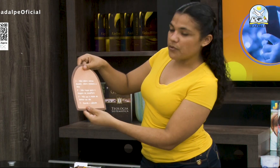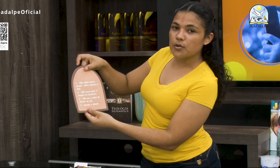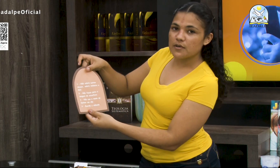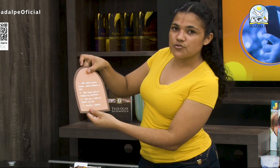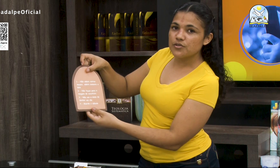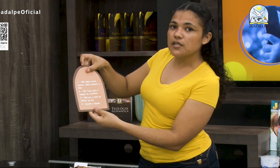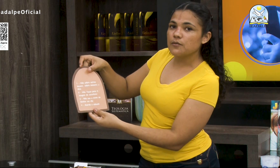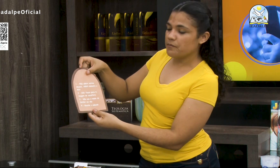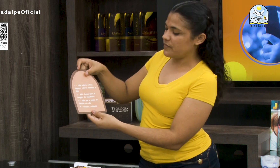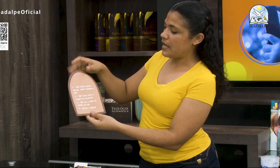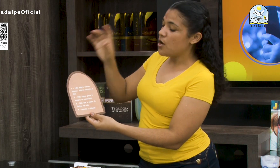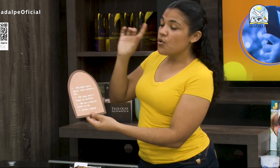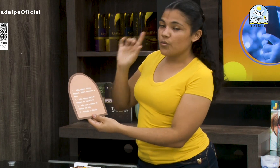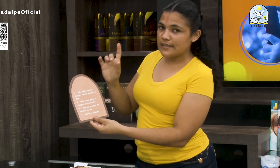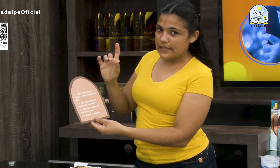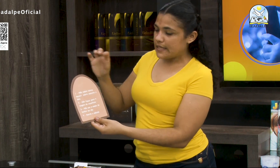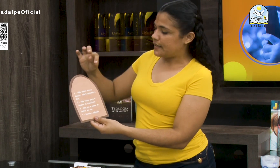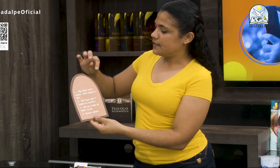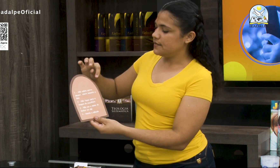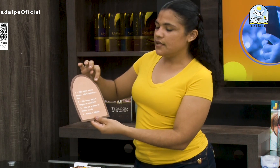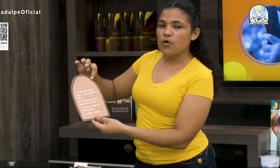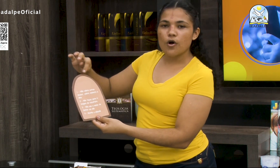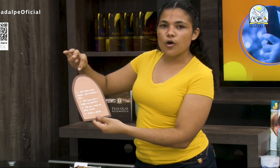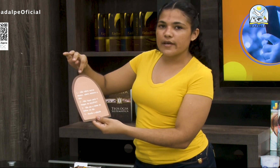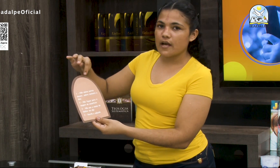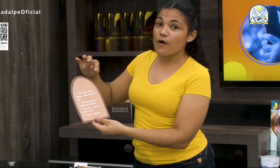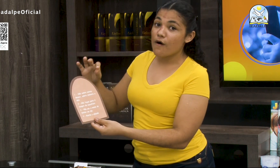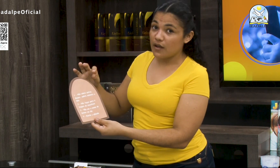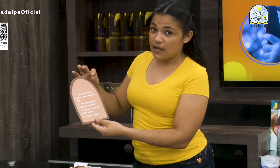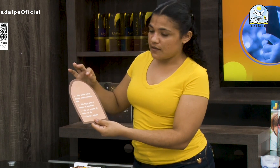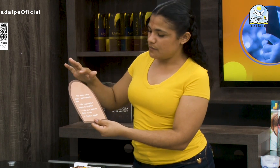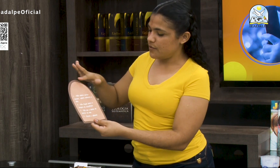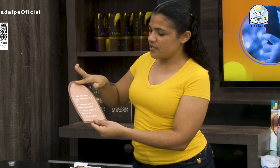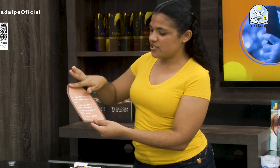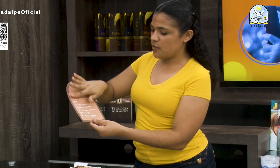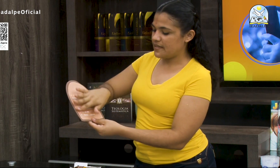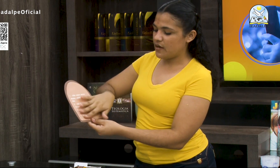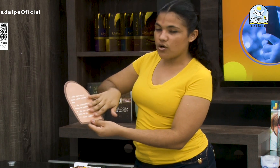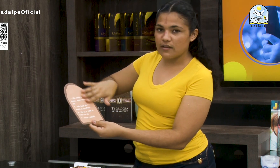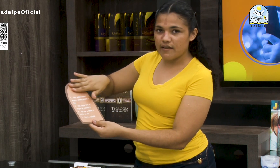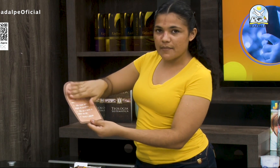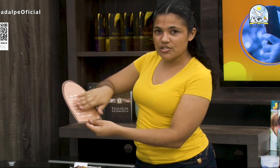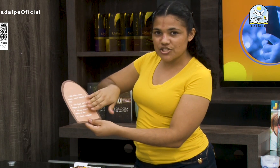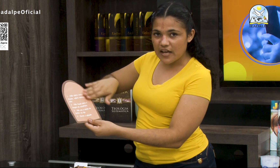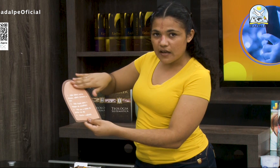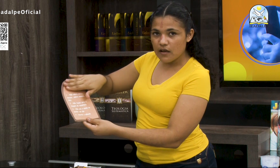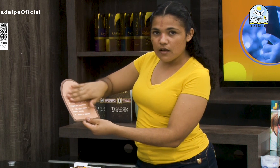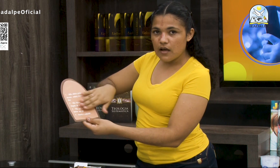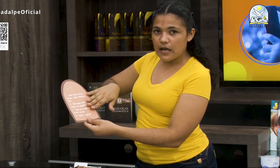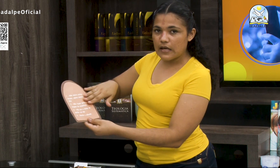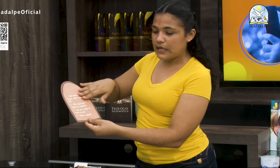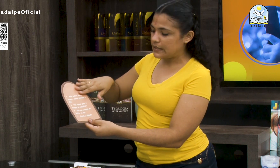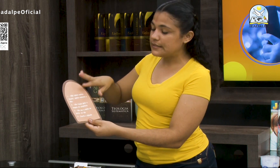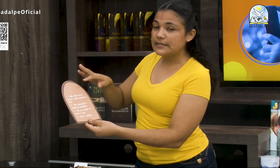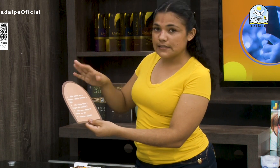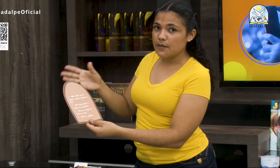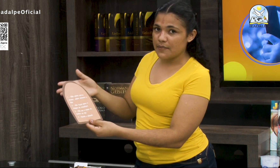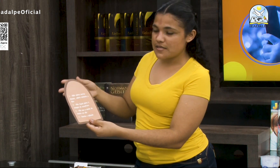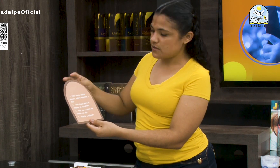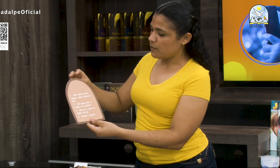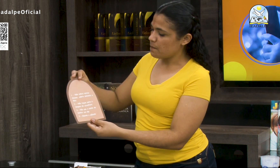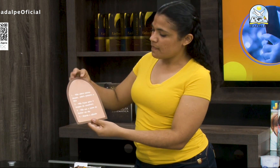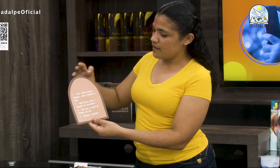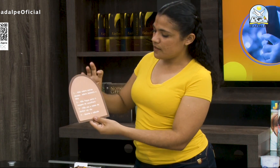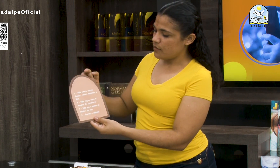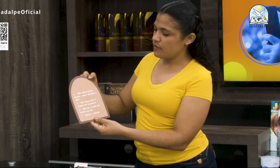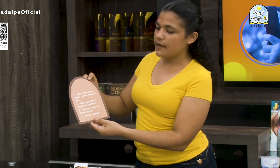ficar um pouquinho mais durinho, tá? Uma dica, não coloque cola, porque geralmente a cola vai manchar a tinta da